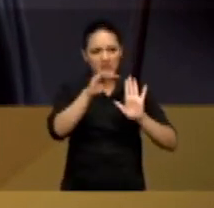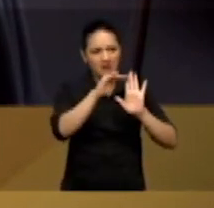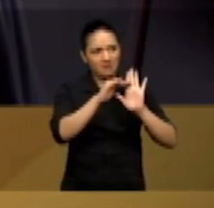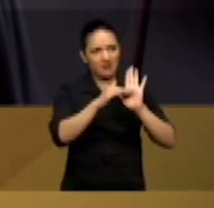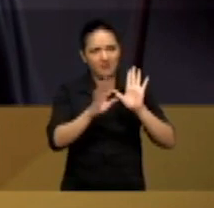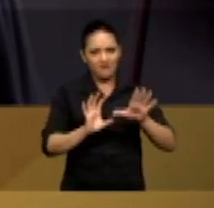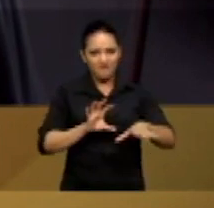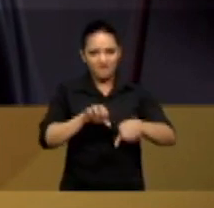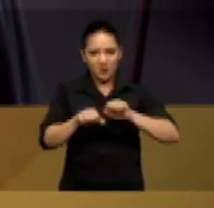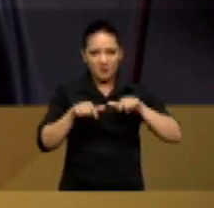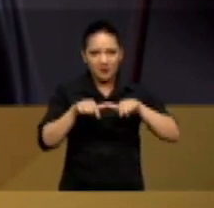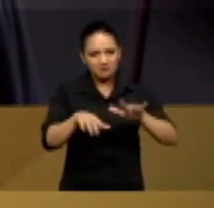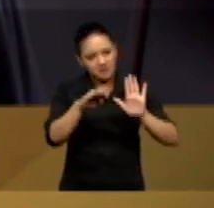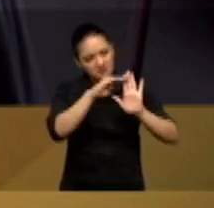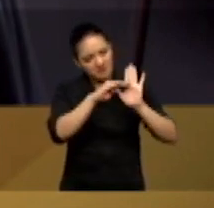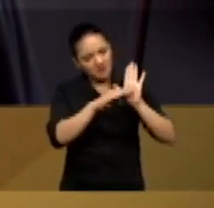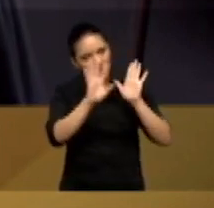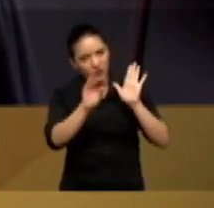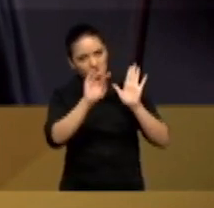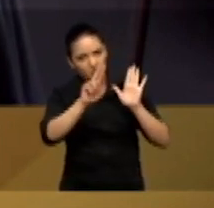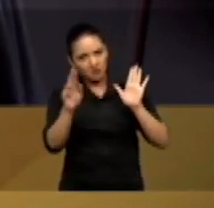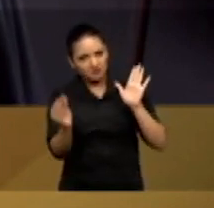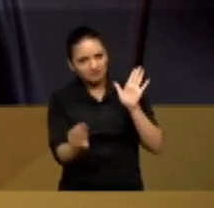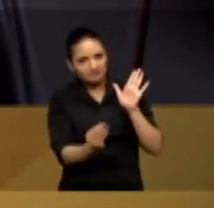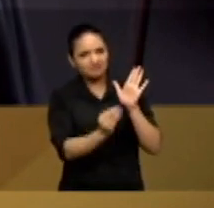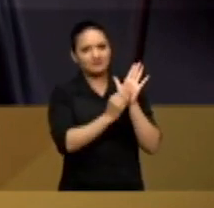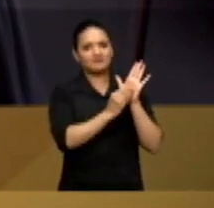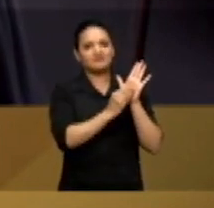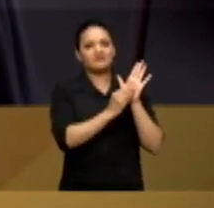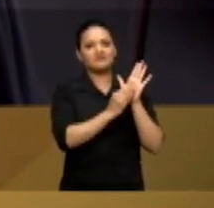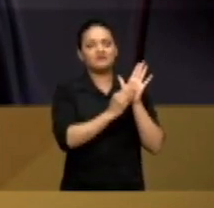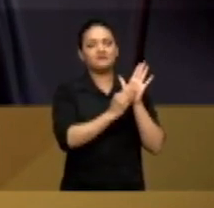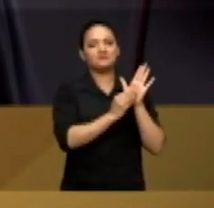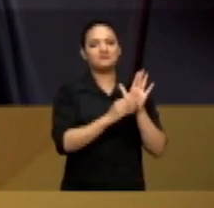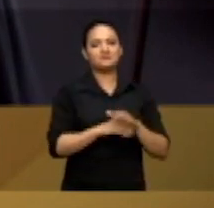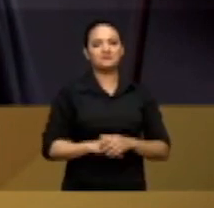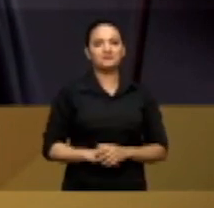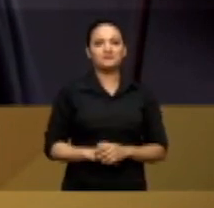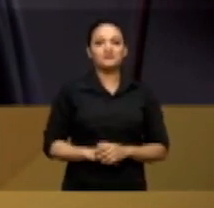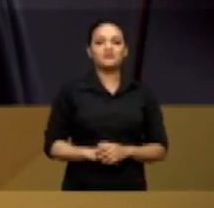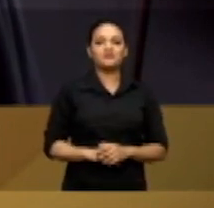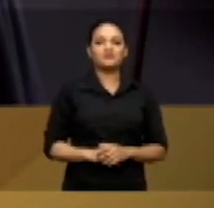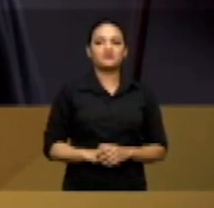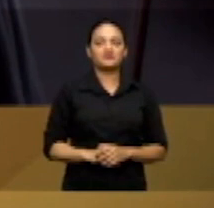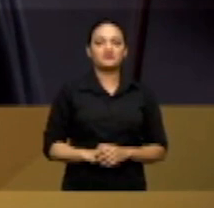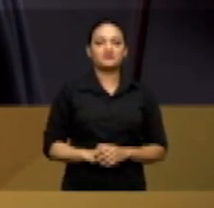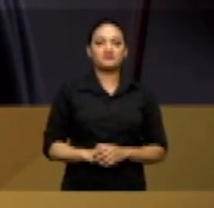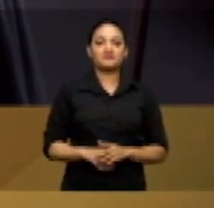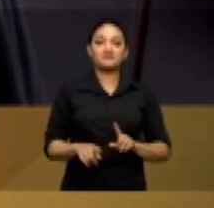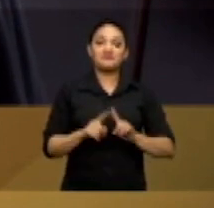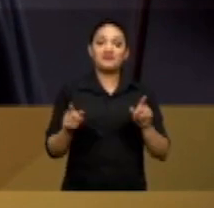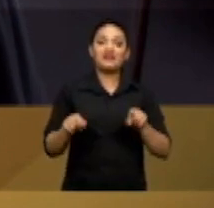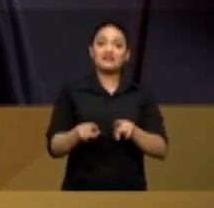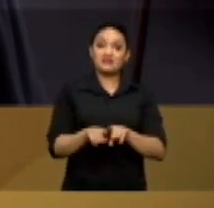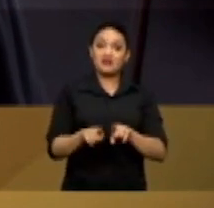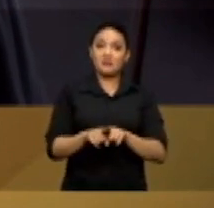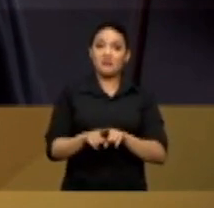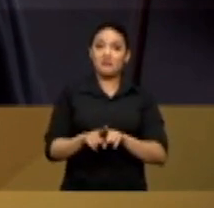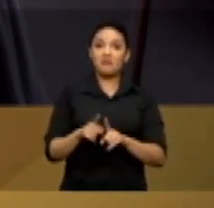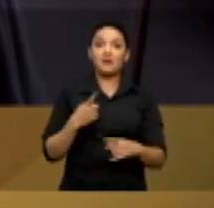formados nas arcadas, nas nossas arcadas, ministro Celso, mas também porque